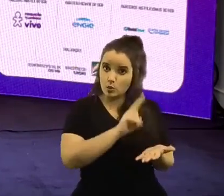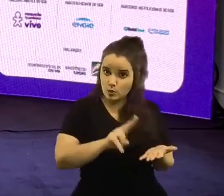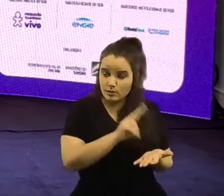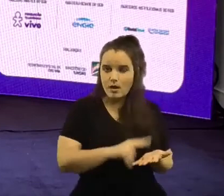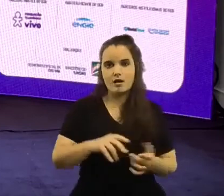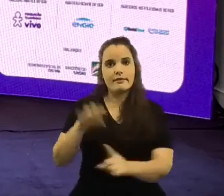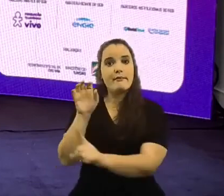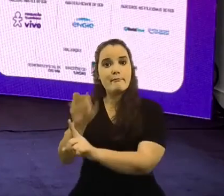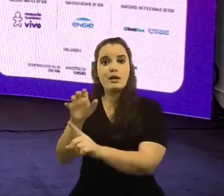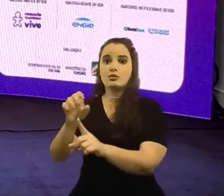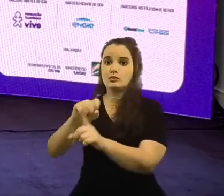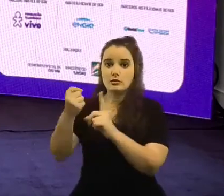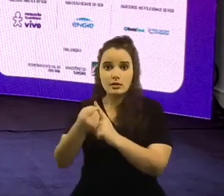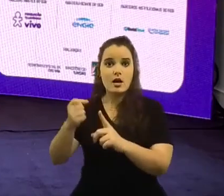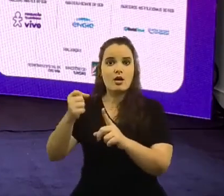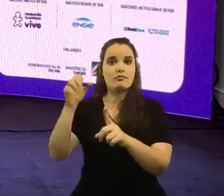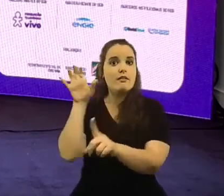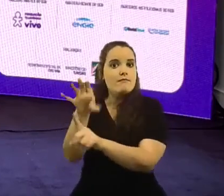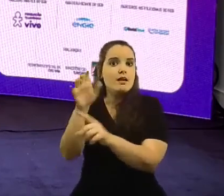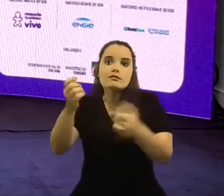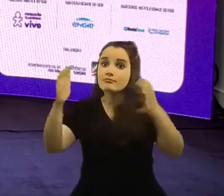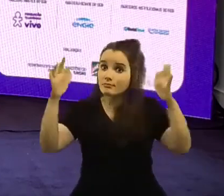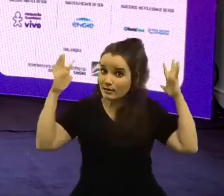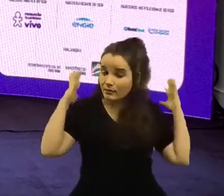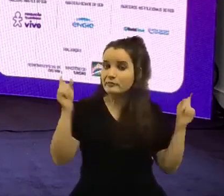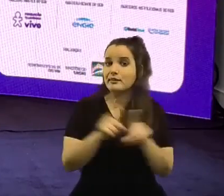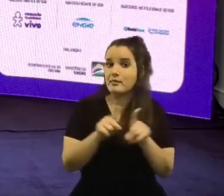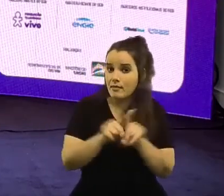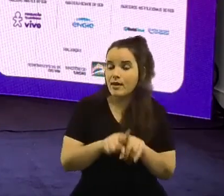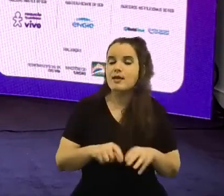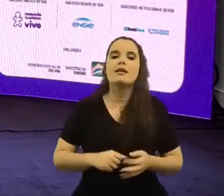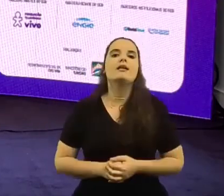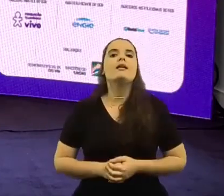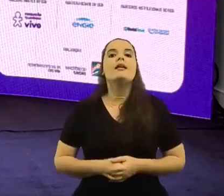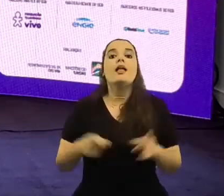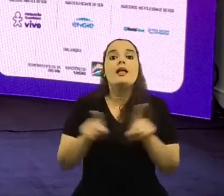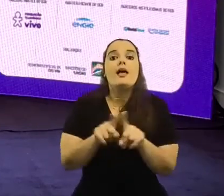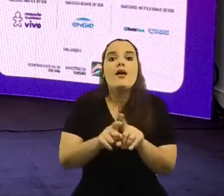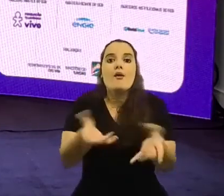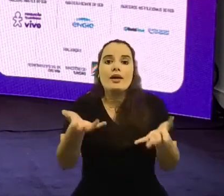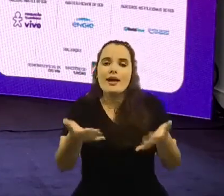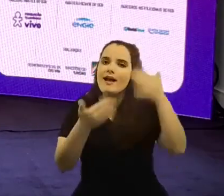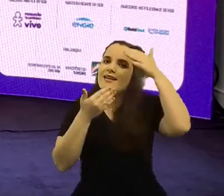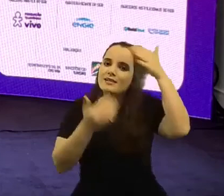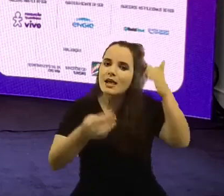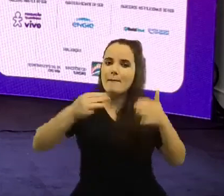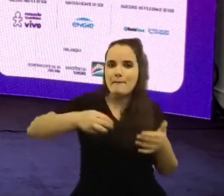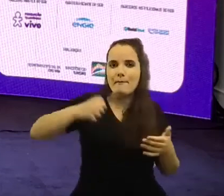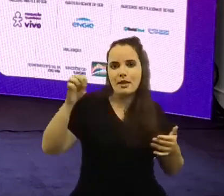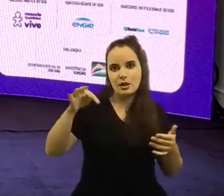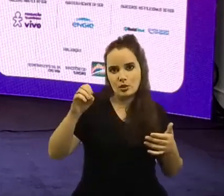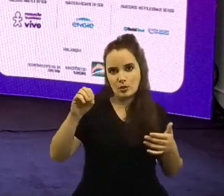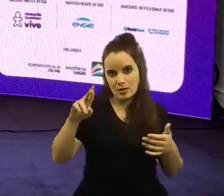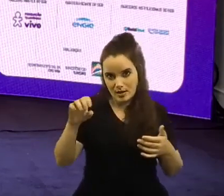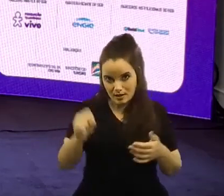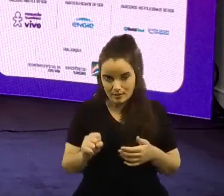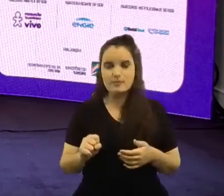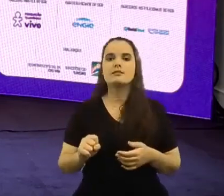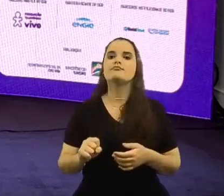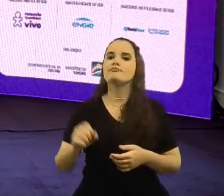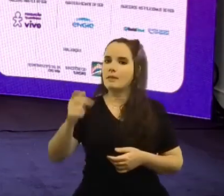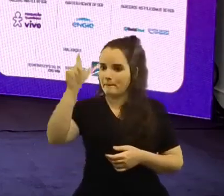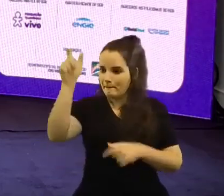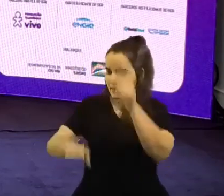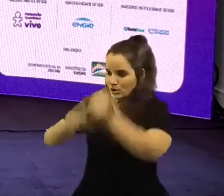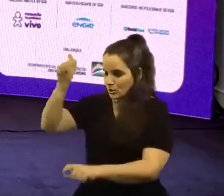nosso grande objetivo. E eu queria também fazer um agradecimento aos nossos mentores, cientistas de dados. Tem o perfil deles na